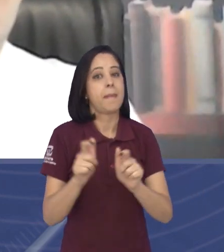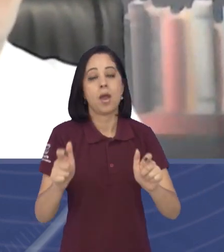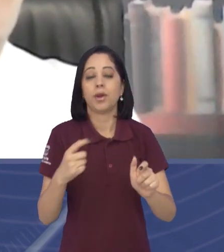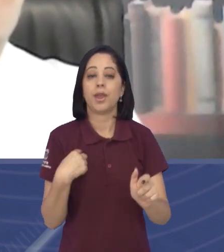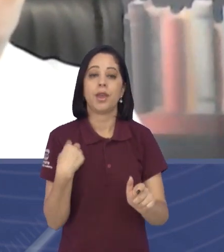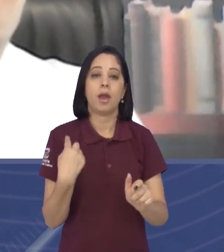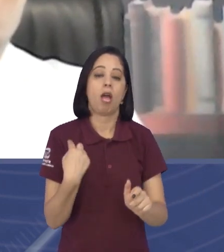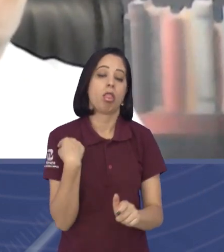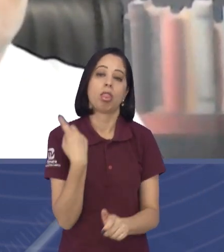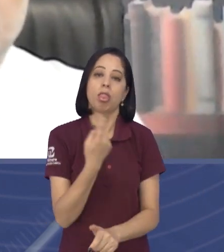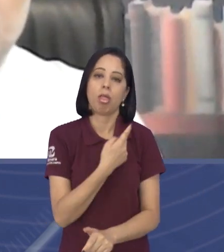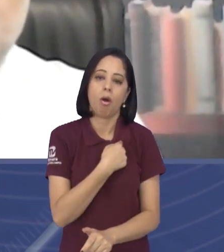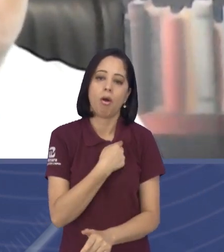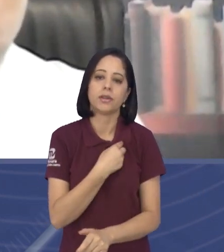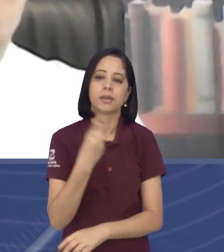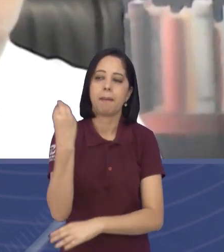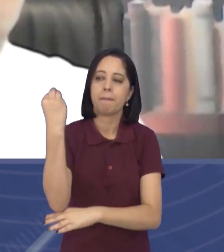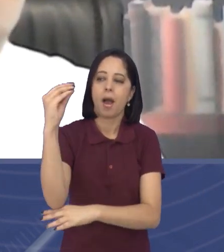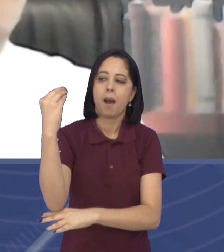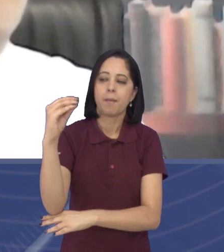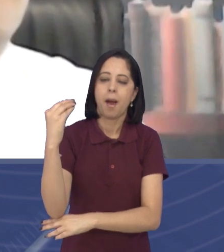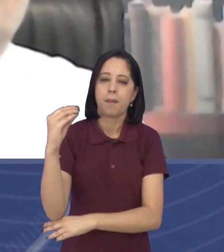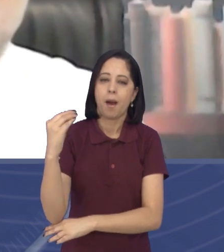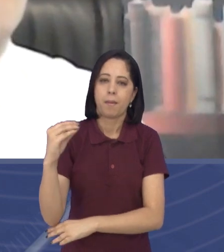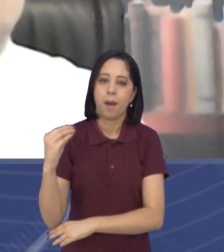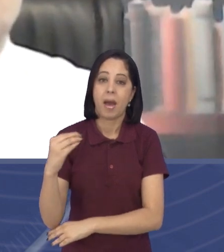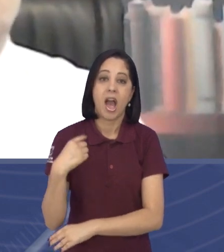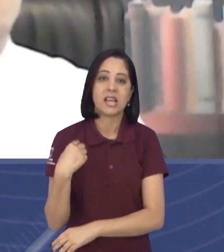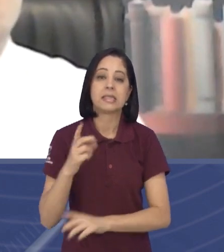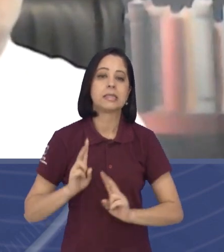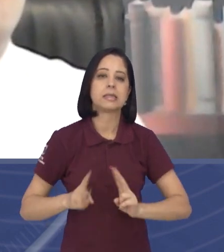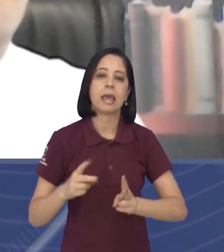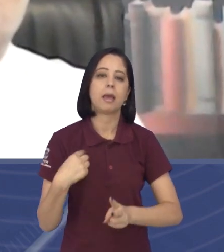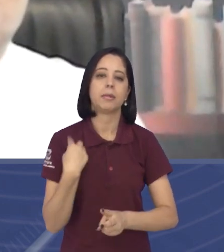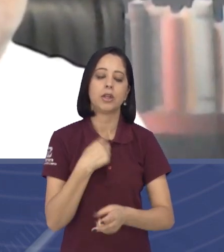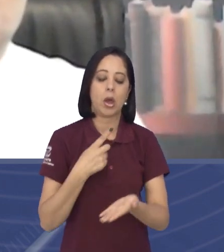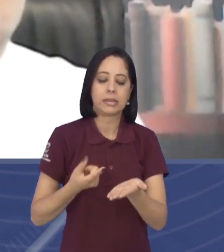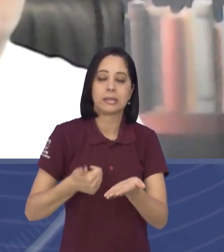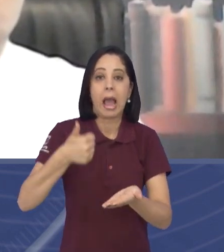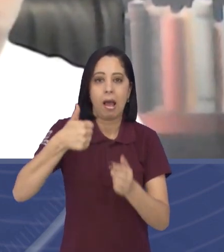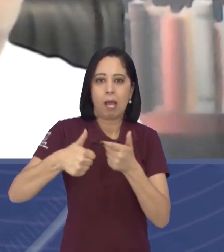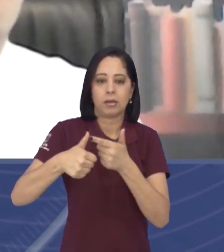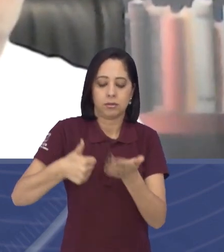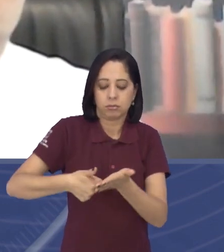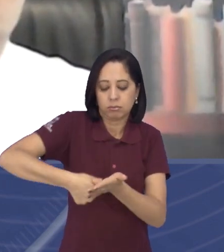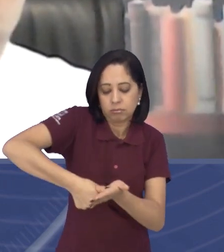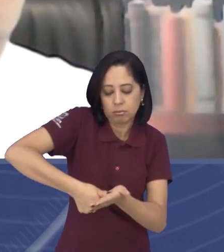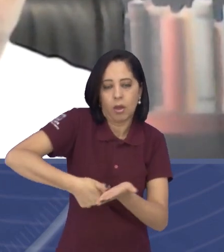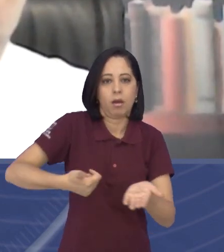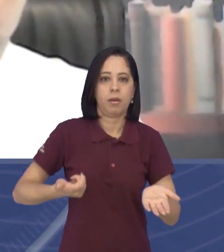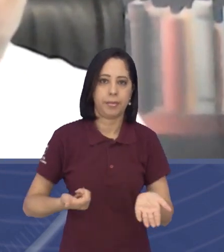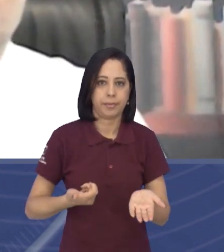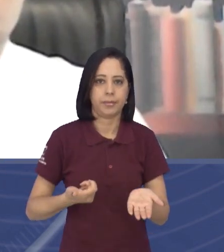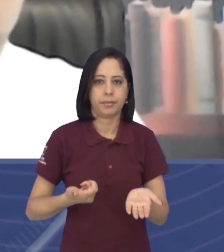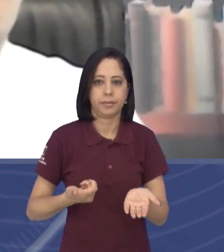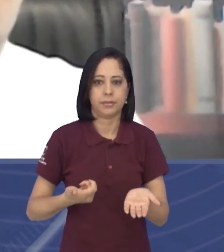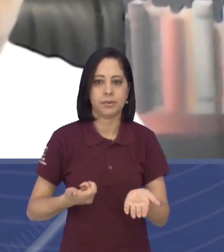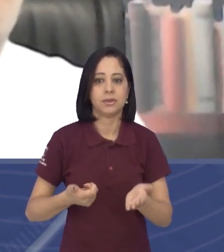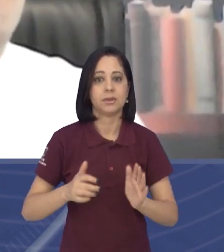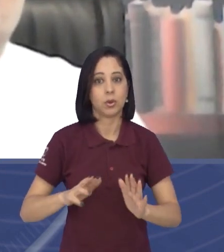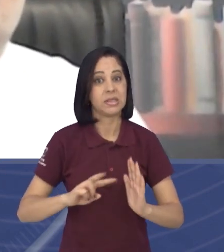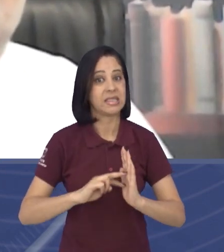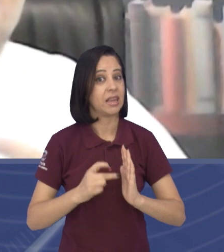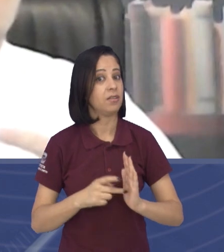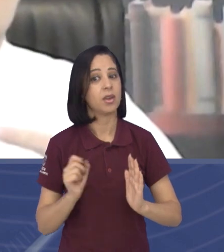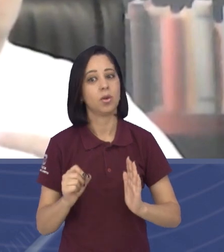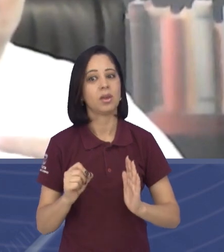que colocamos a nossa digital, somos nós que autorizamos esse pagamento ou essa transferência. Significa